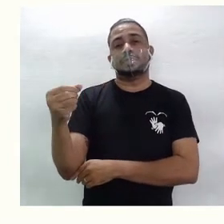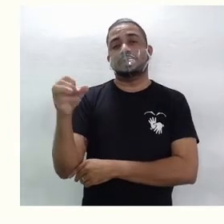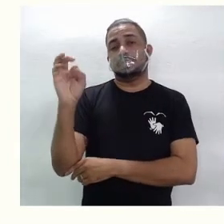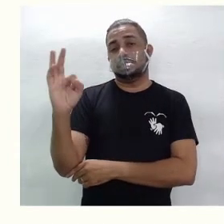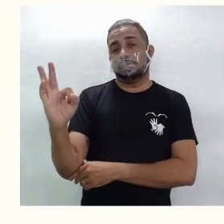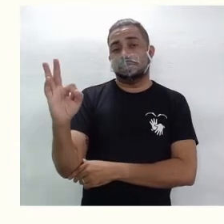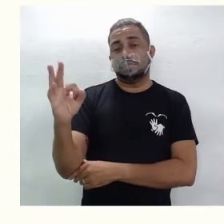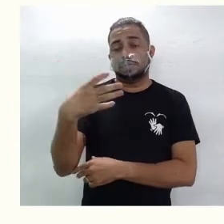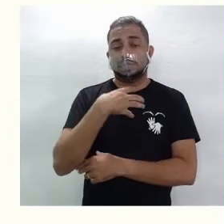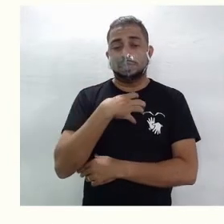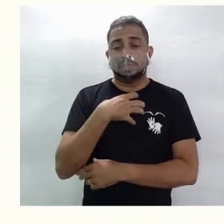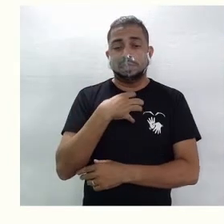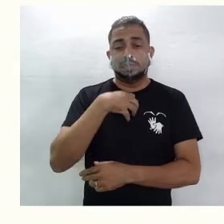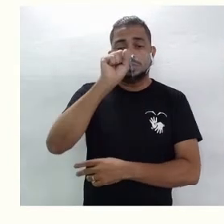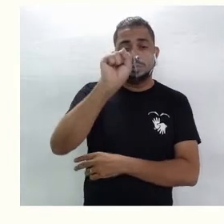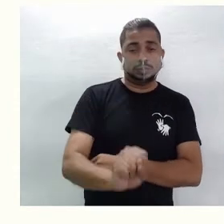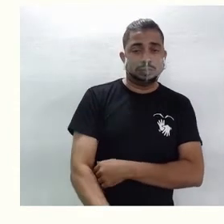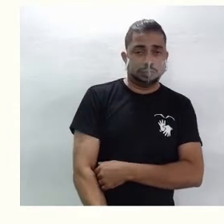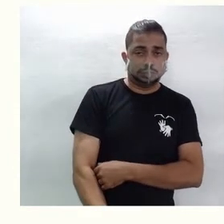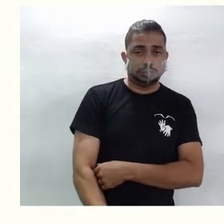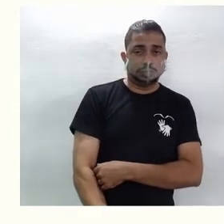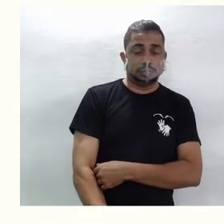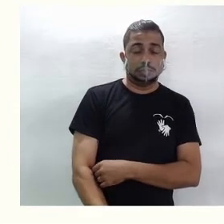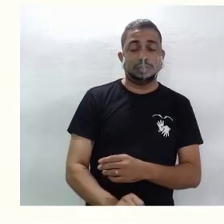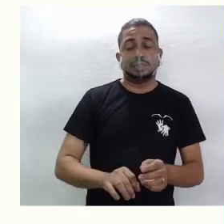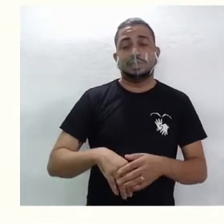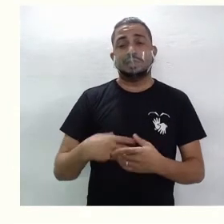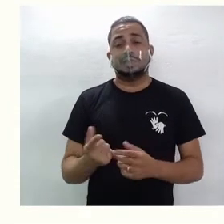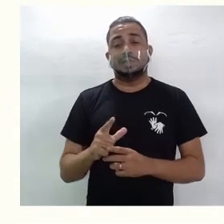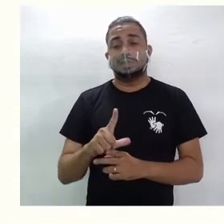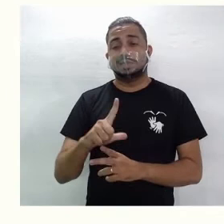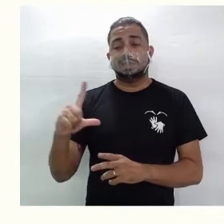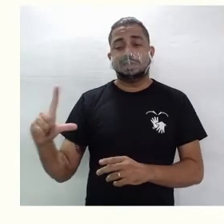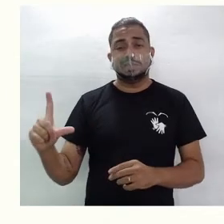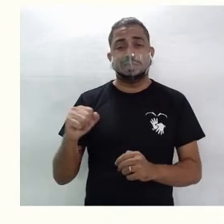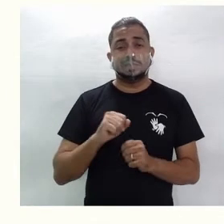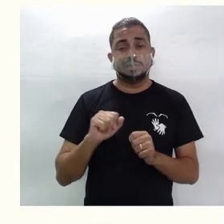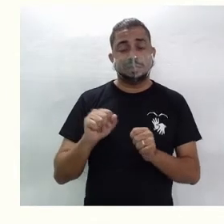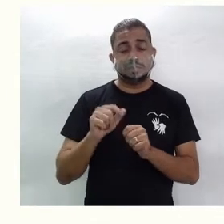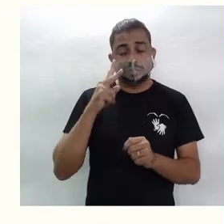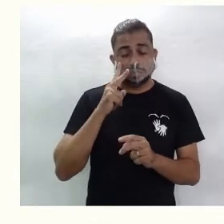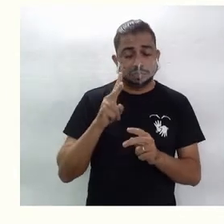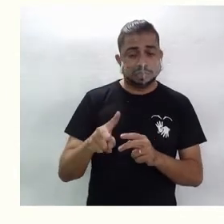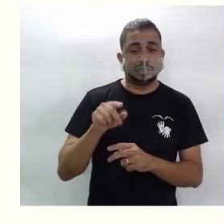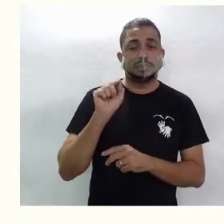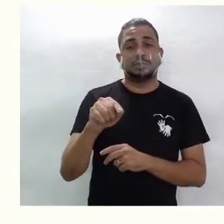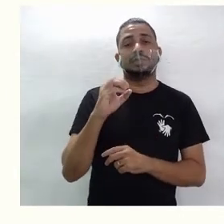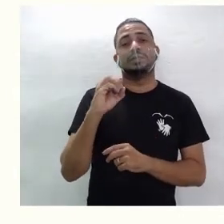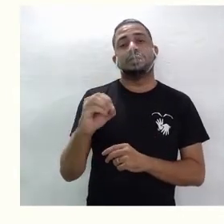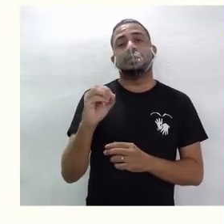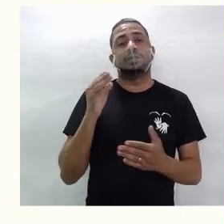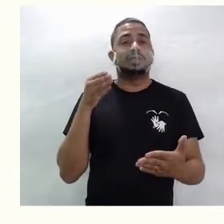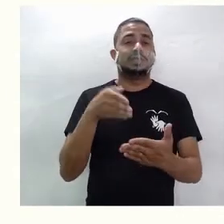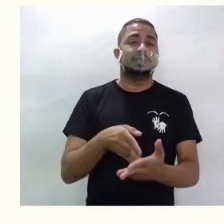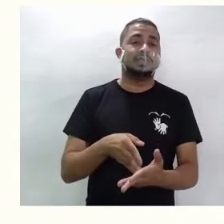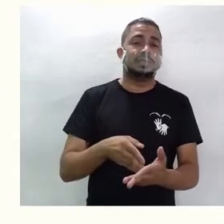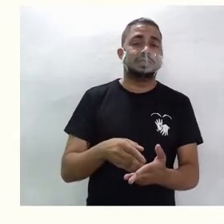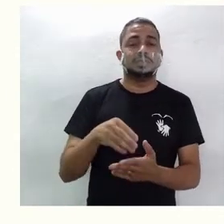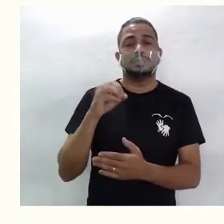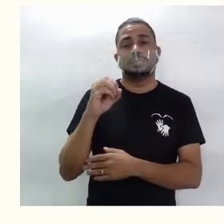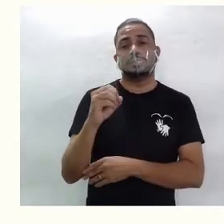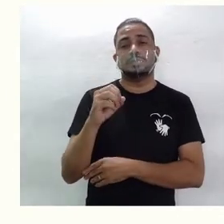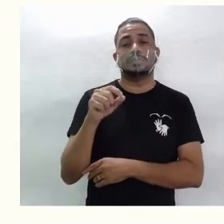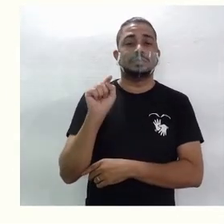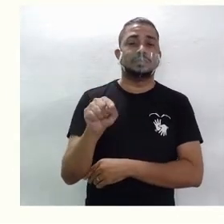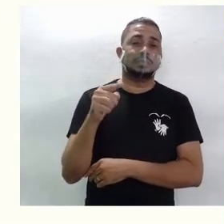no sentido sul, tá? E no sentido leste, a gente vai ver que vai do ponto 0 até o ponto